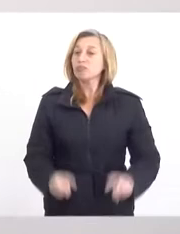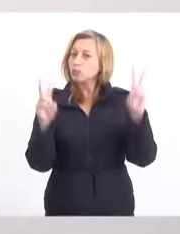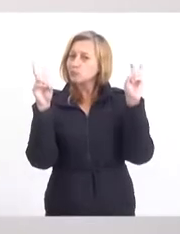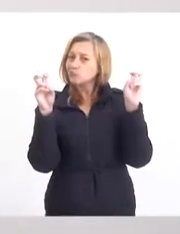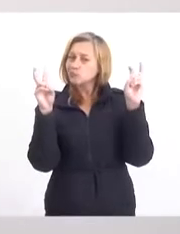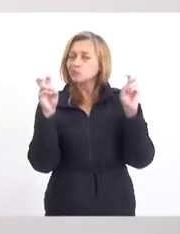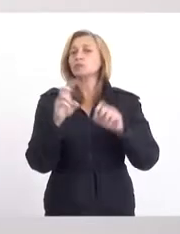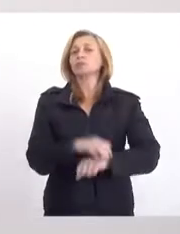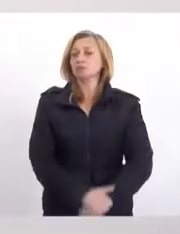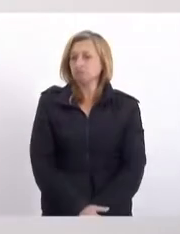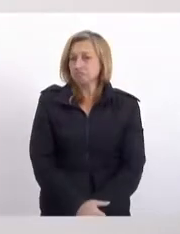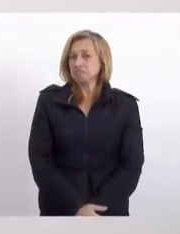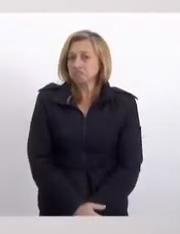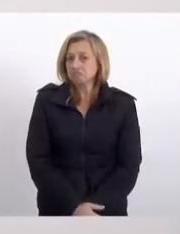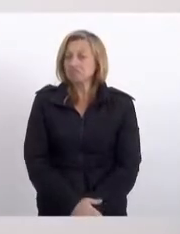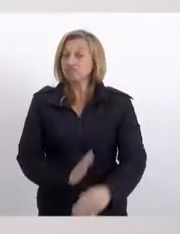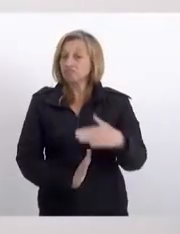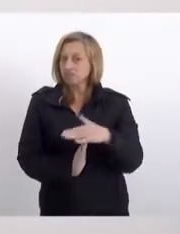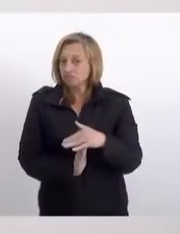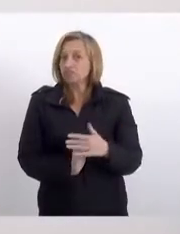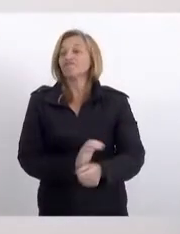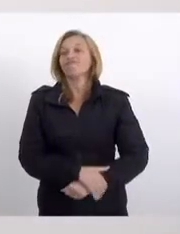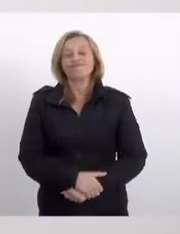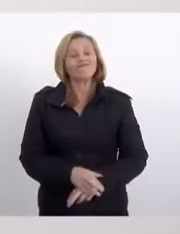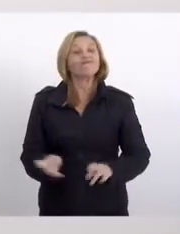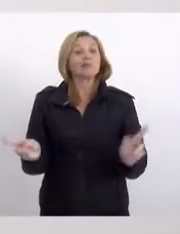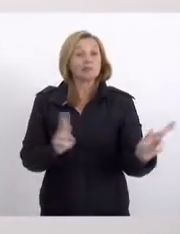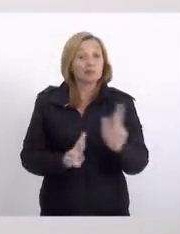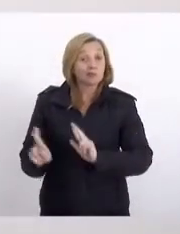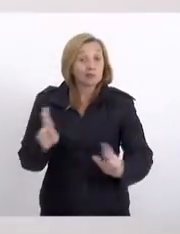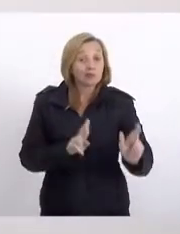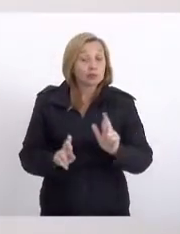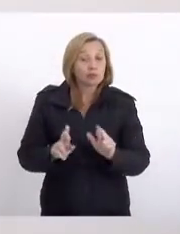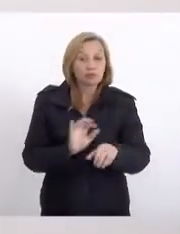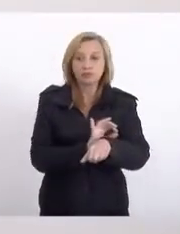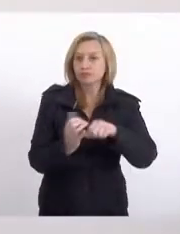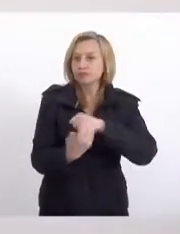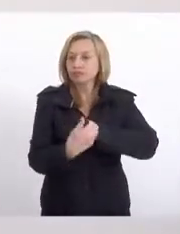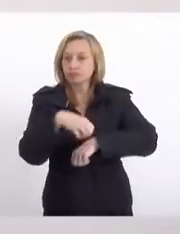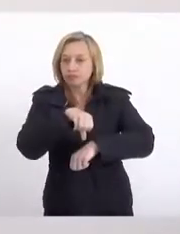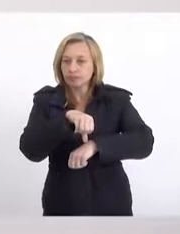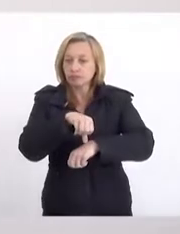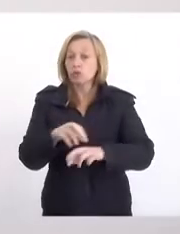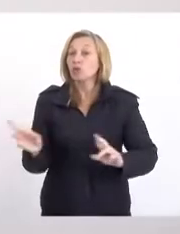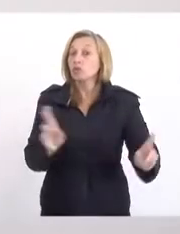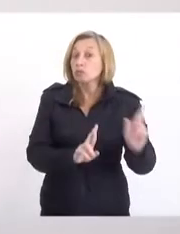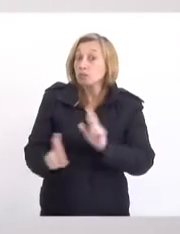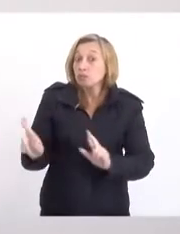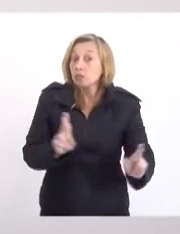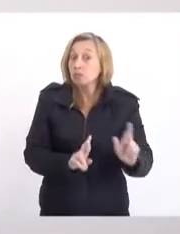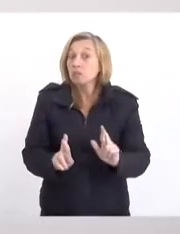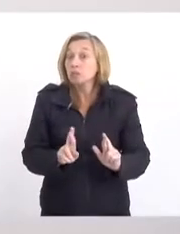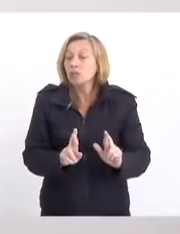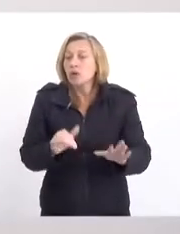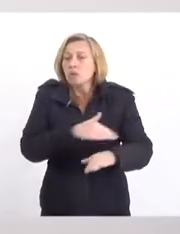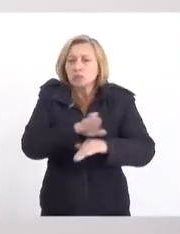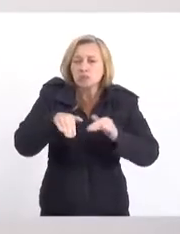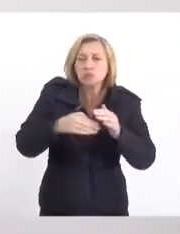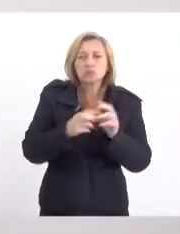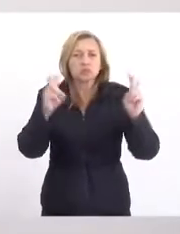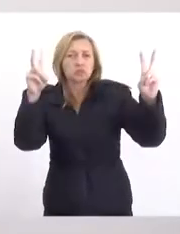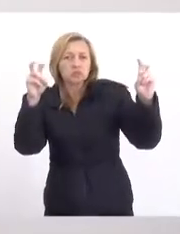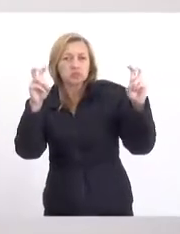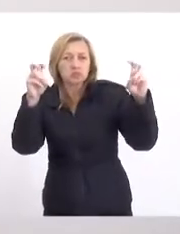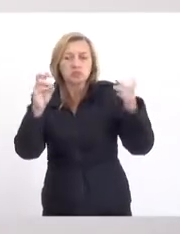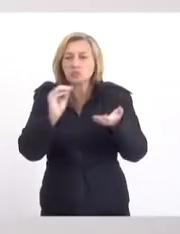situação limite com relação à Covid-19, com relação a toda uma situação